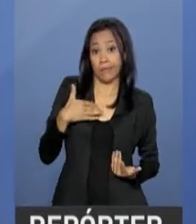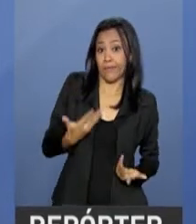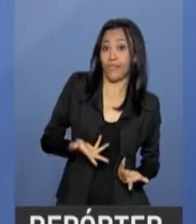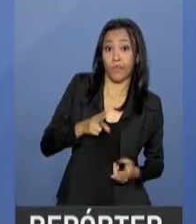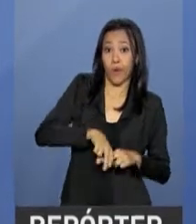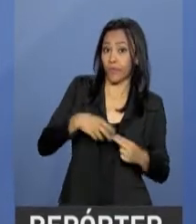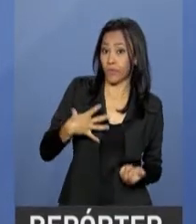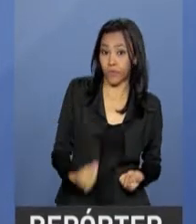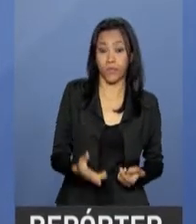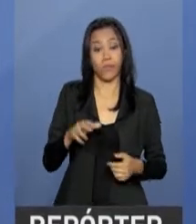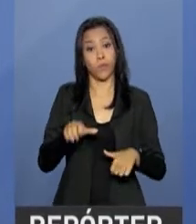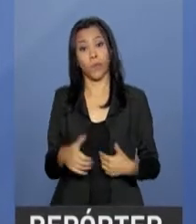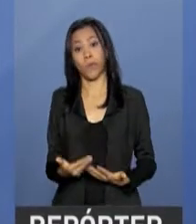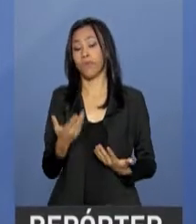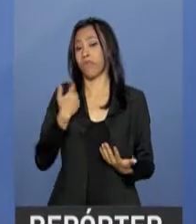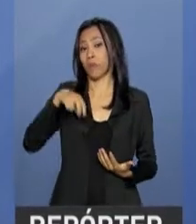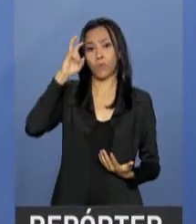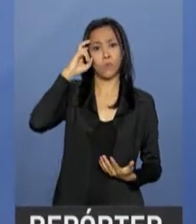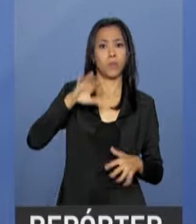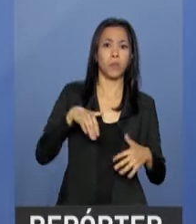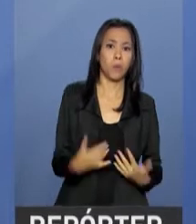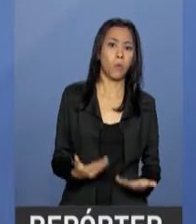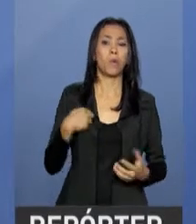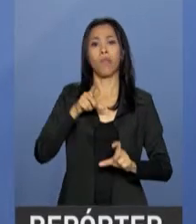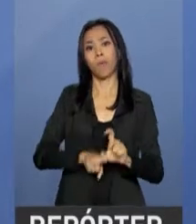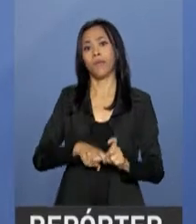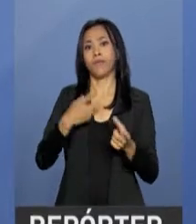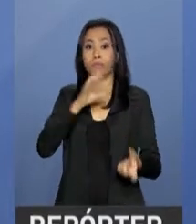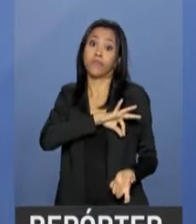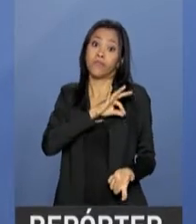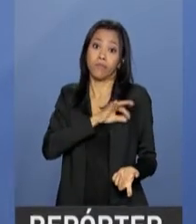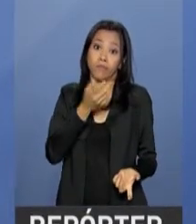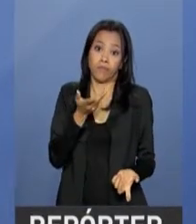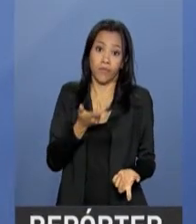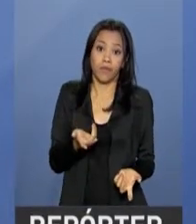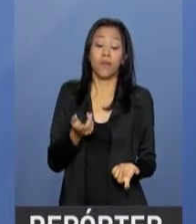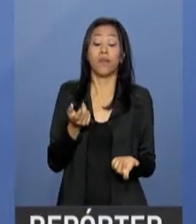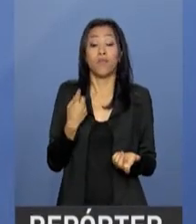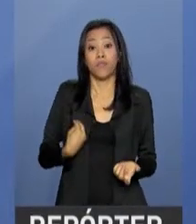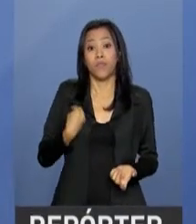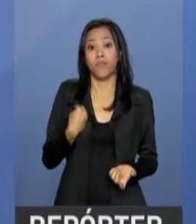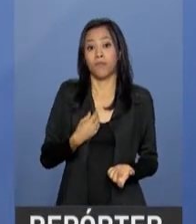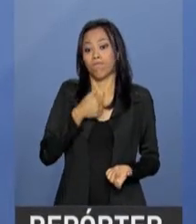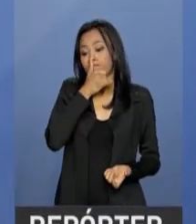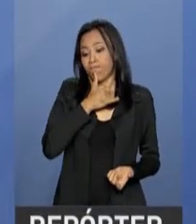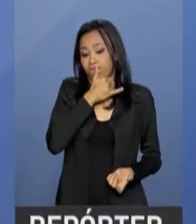conta dos seus filhos seja por conta de uma cultura seja por conta da dependência em termos de renda vivi uma situação absolutamente